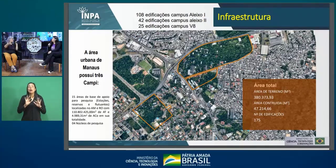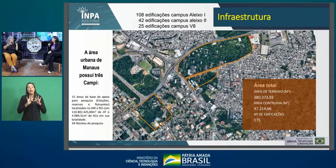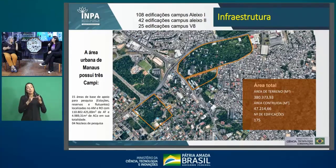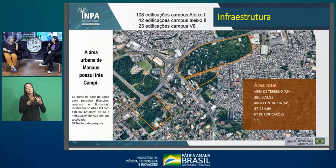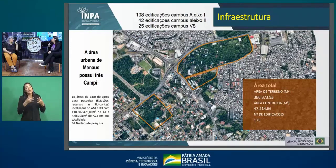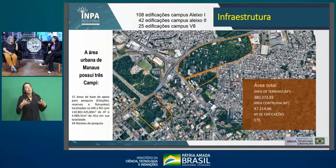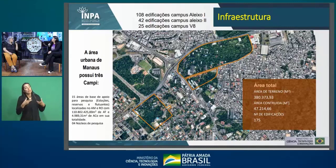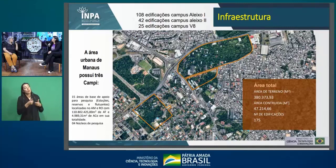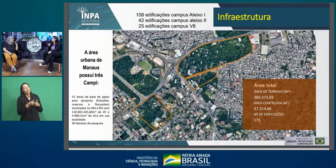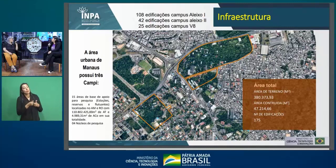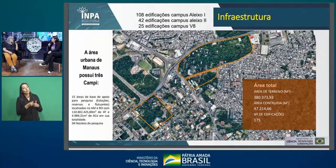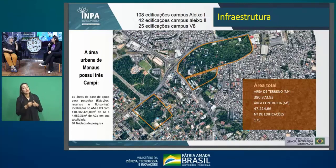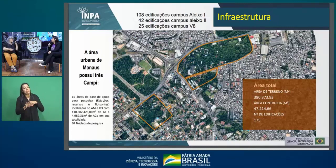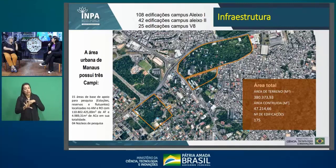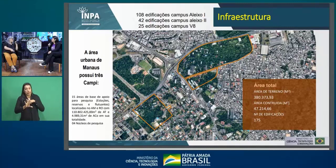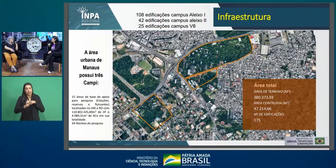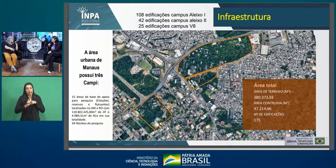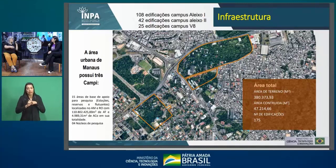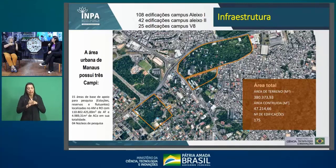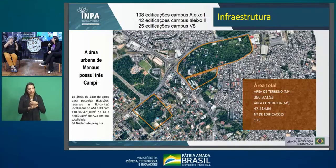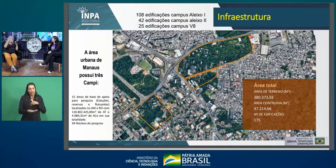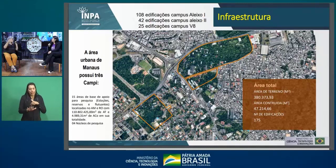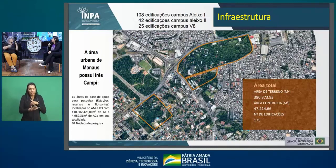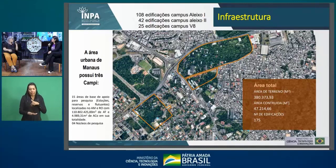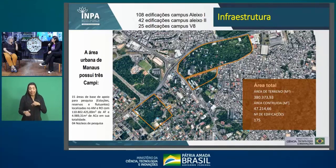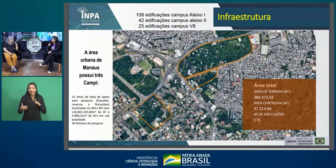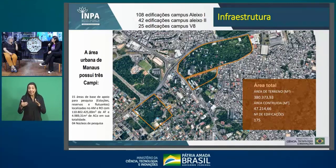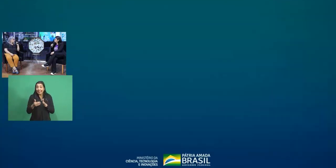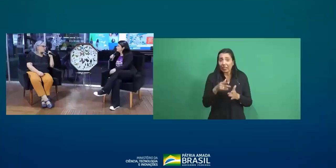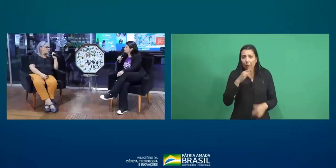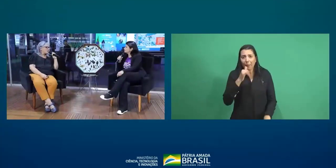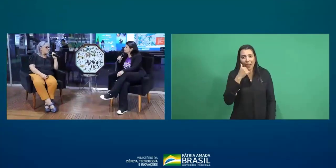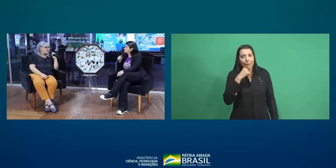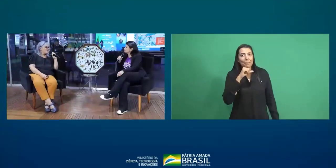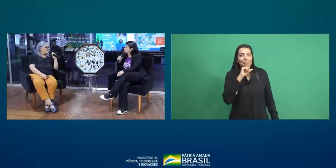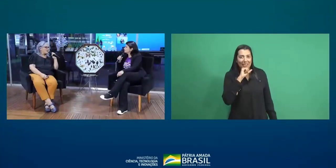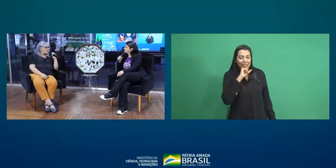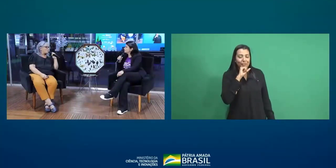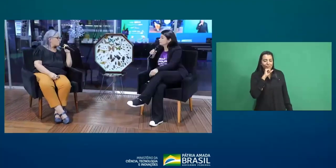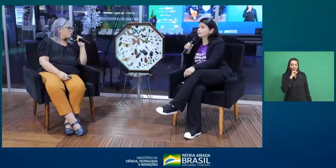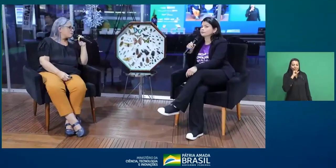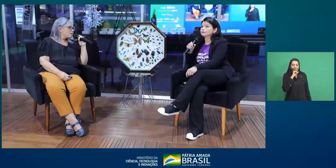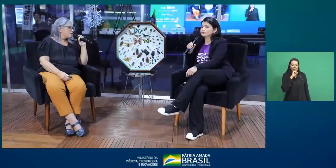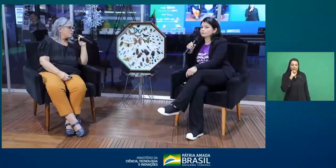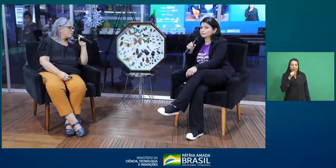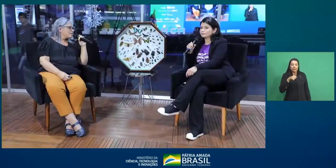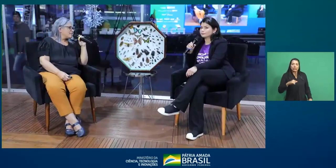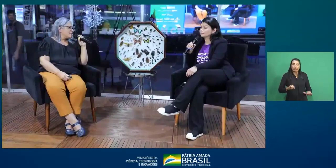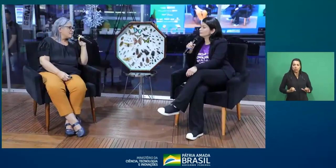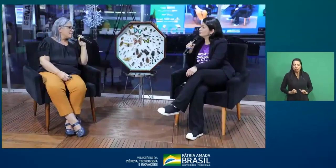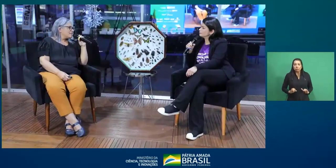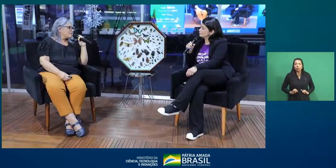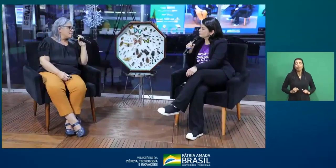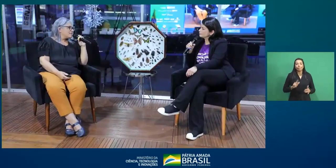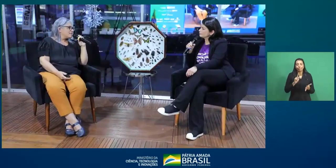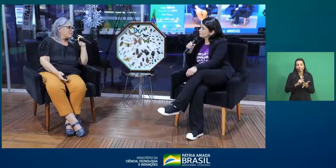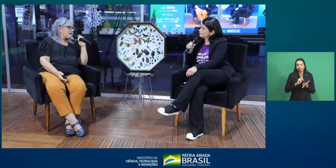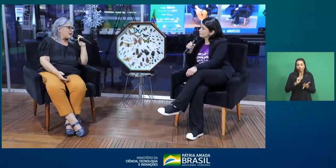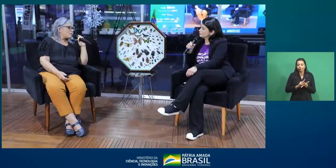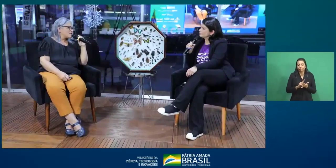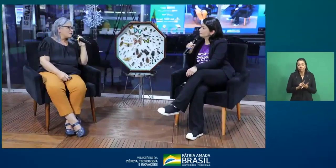inteira, às vezes, infectada, que vai de crianças pequenas até o pai e a mãe. É muito sofrido e